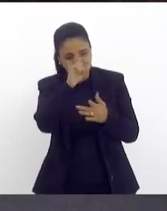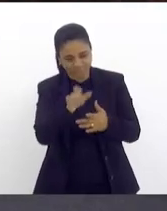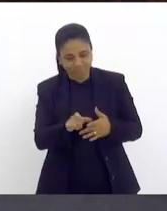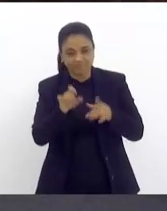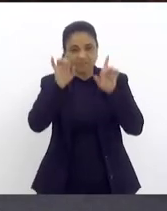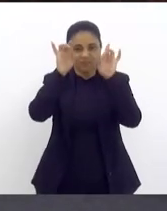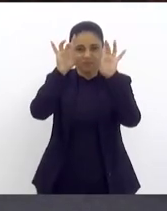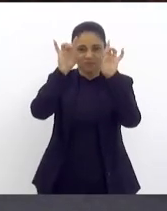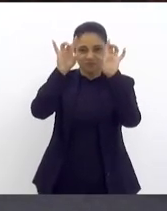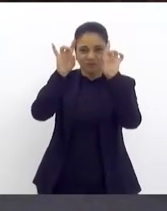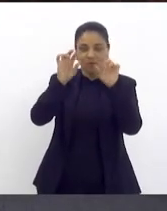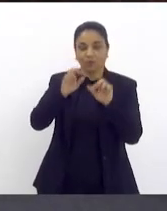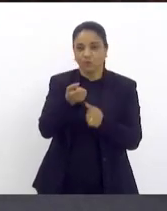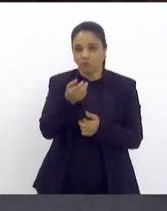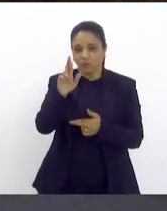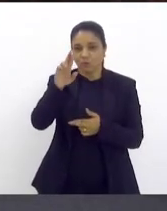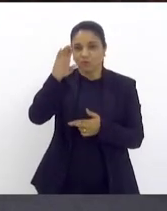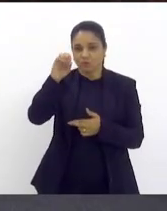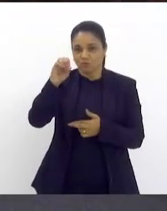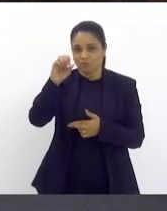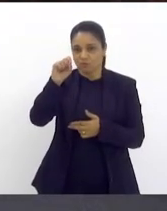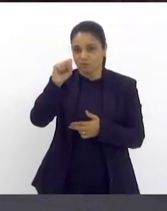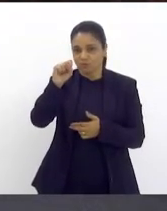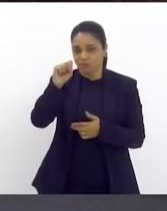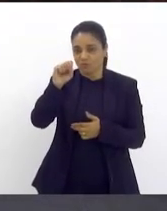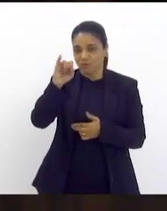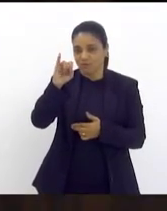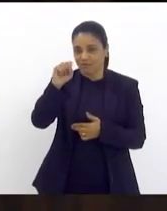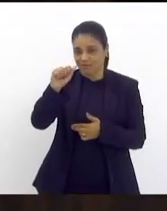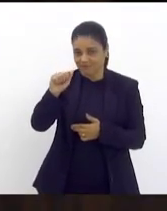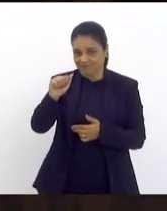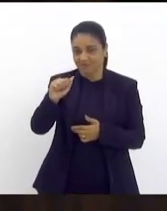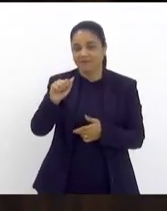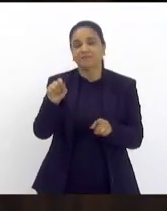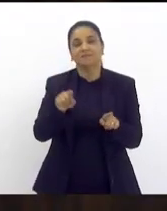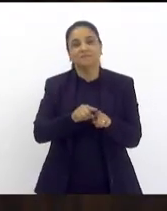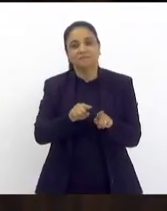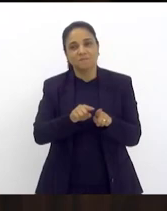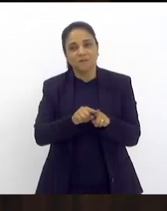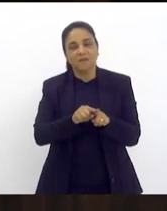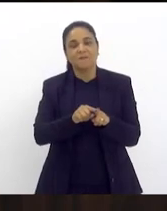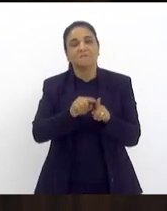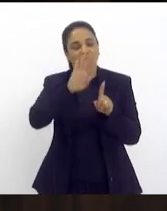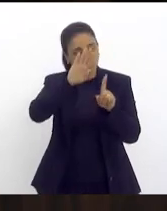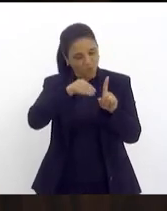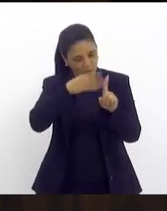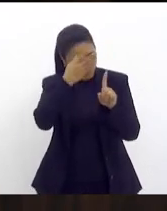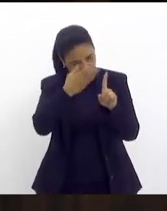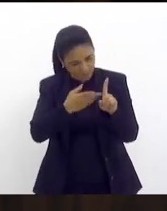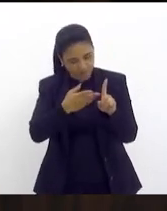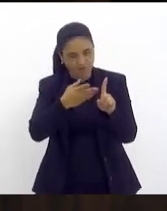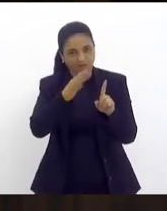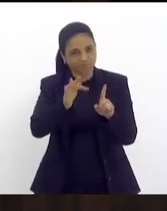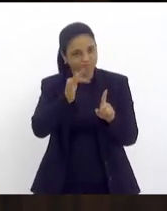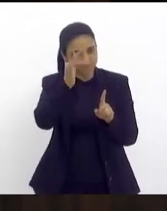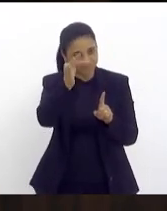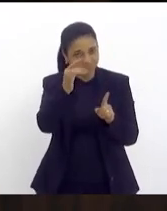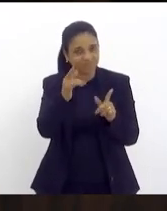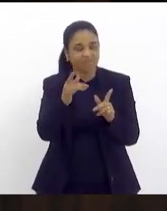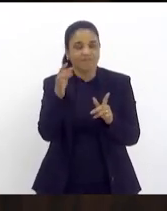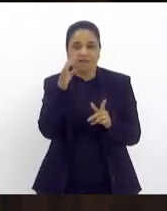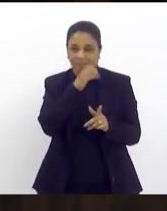doutor Zóia. E em breve também irei lhe homenagear aqui nessa